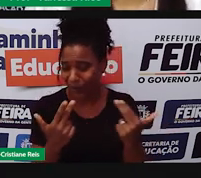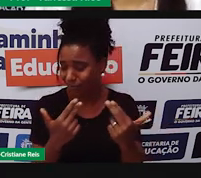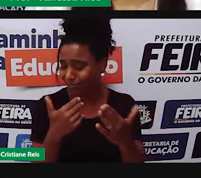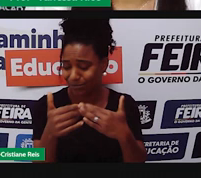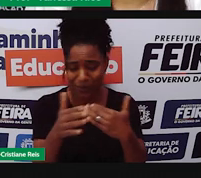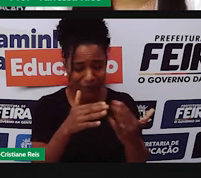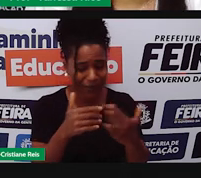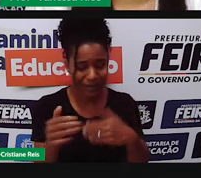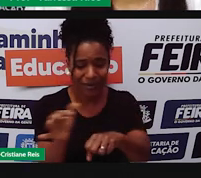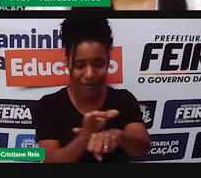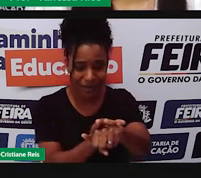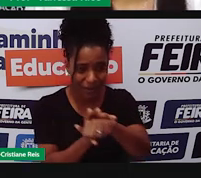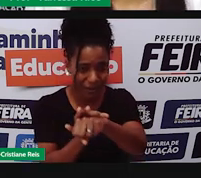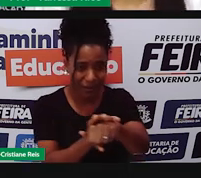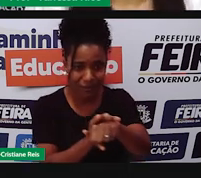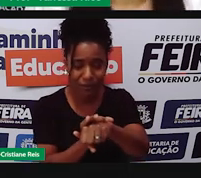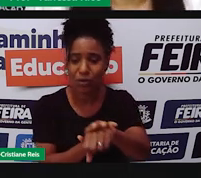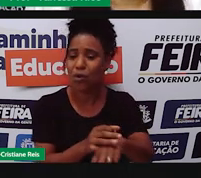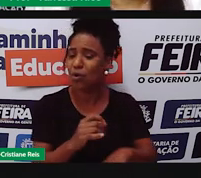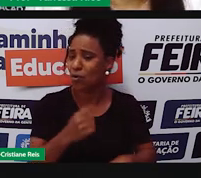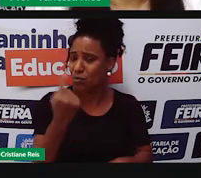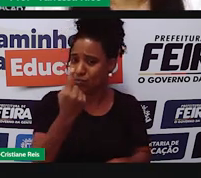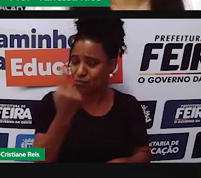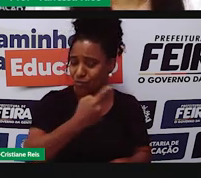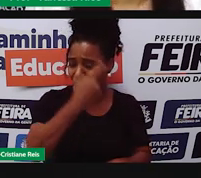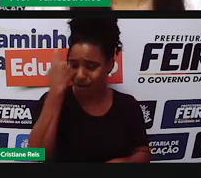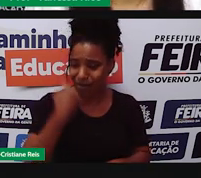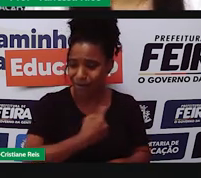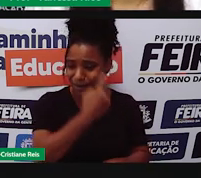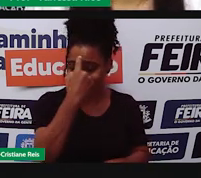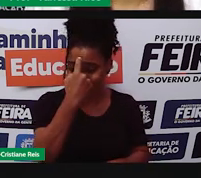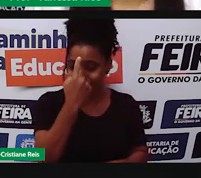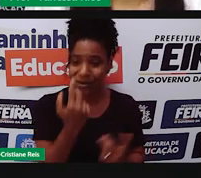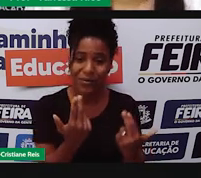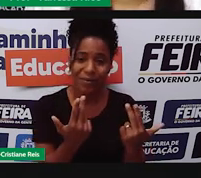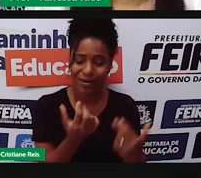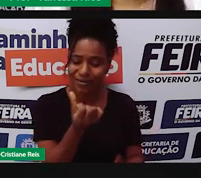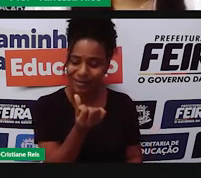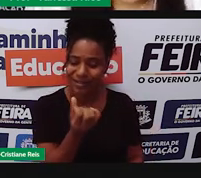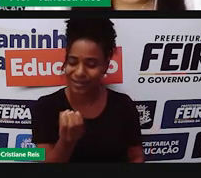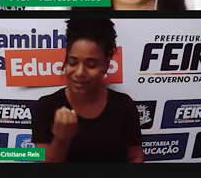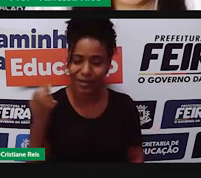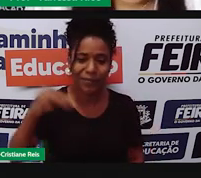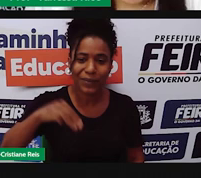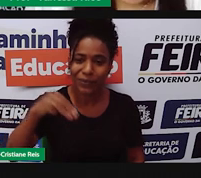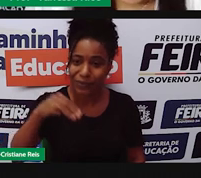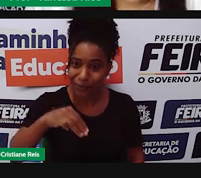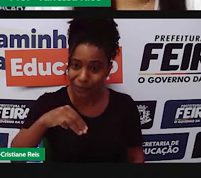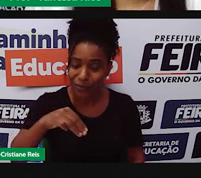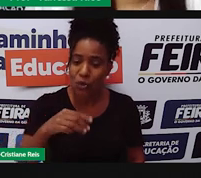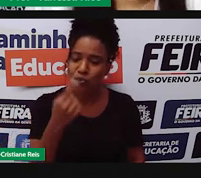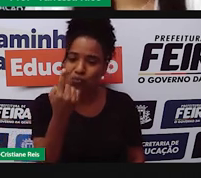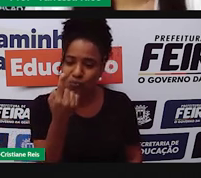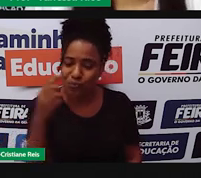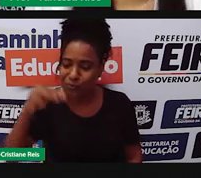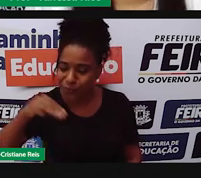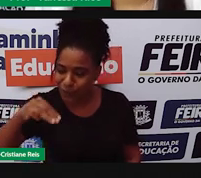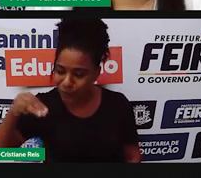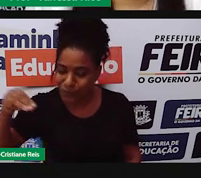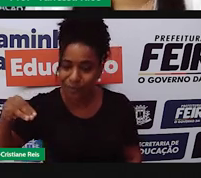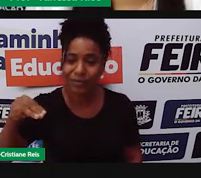relógio. Uma hora é igual a 60 minutos. E aí, em um minuto, em cada minuto, eu